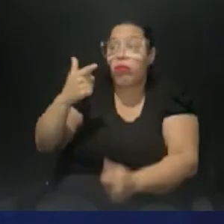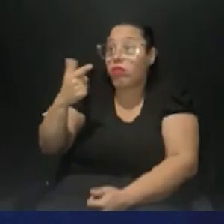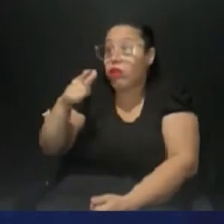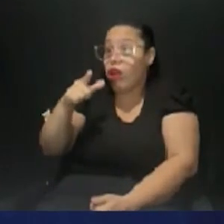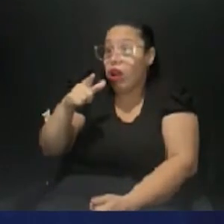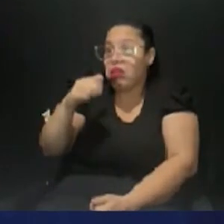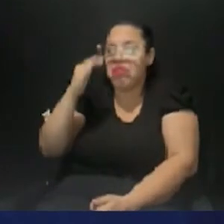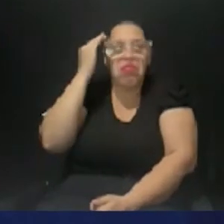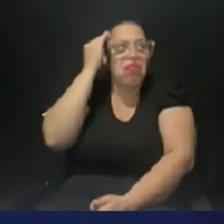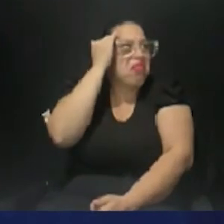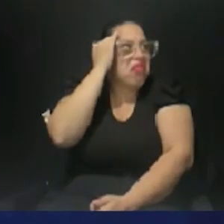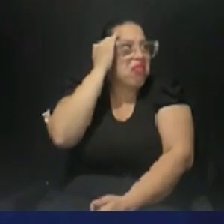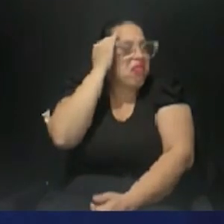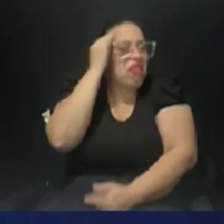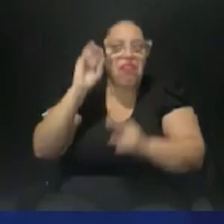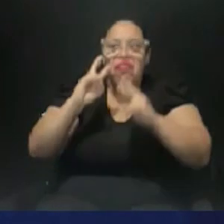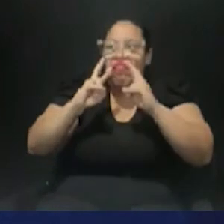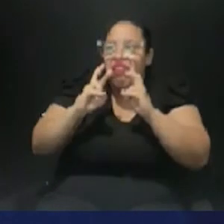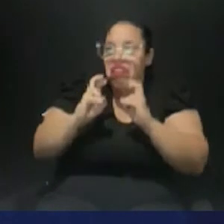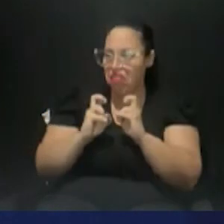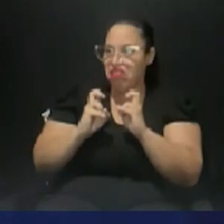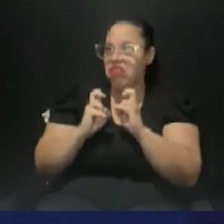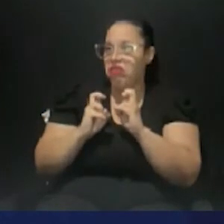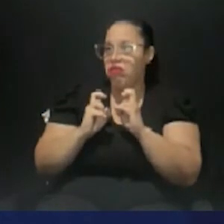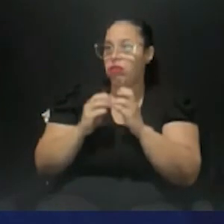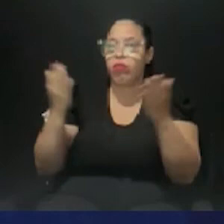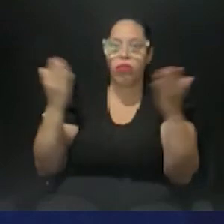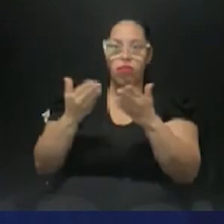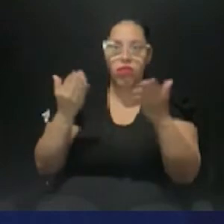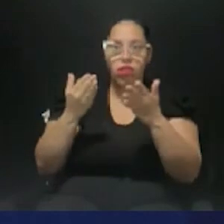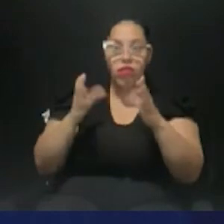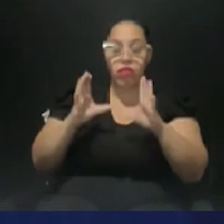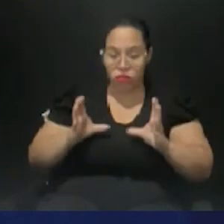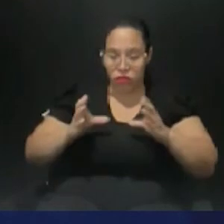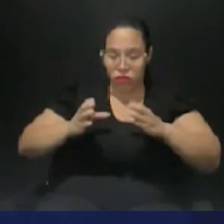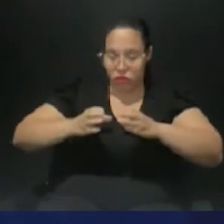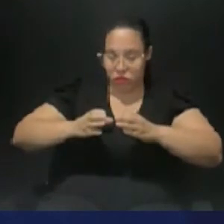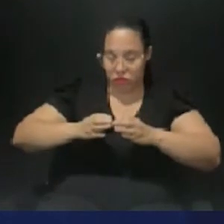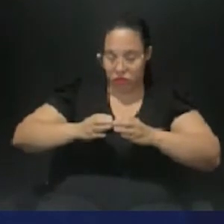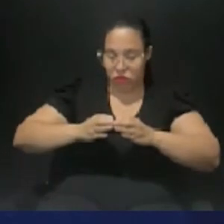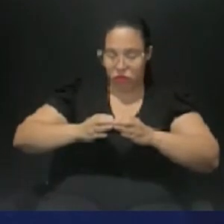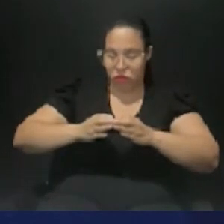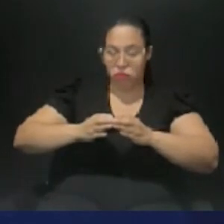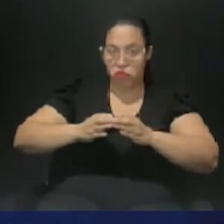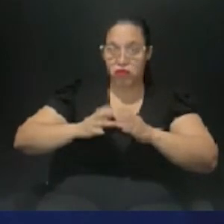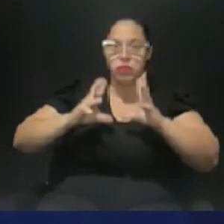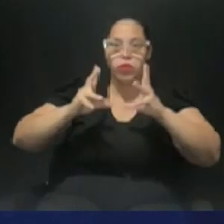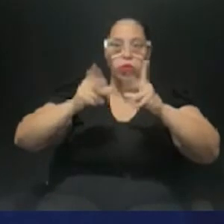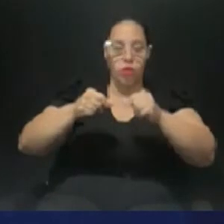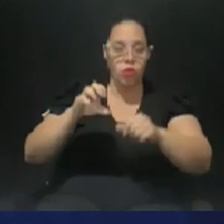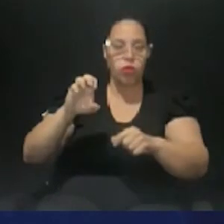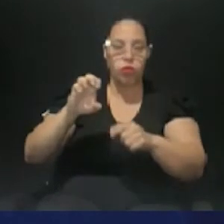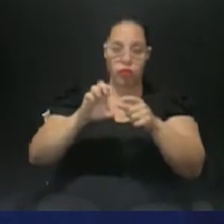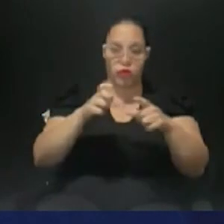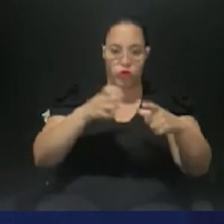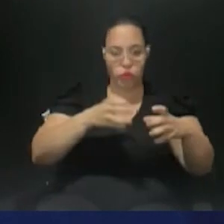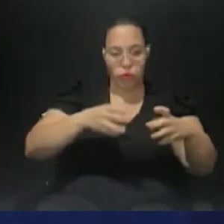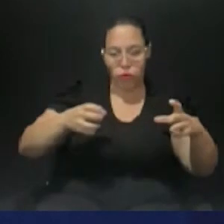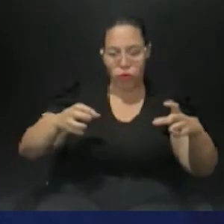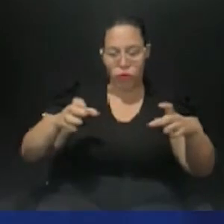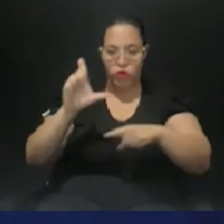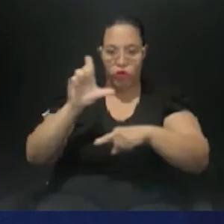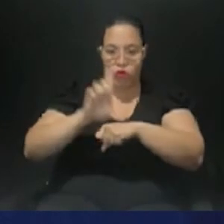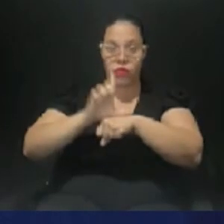todos os estabelecimentos, emprega cerca de 100 trabalhadores. Então, essa já é uma